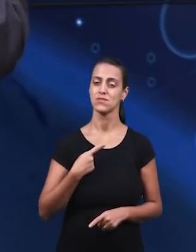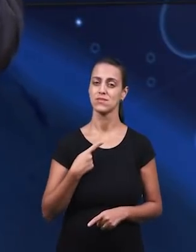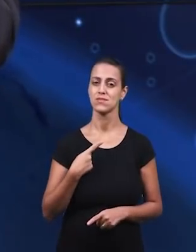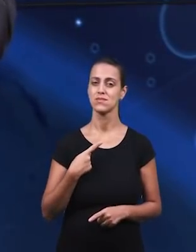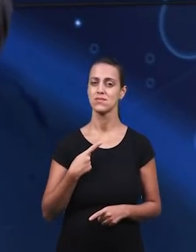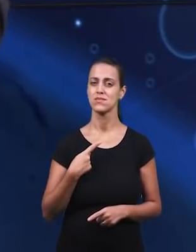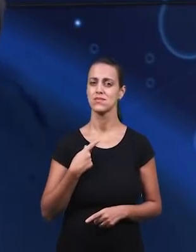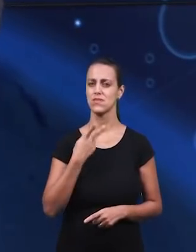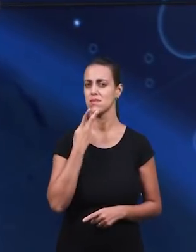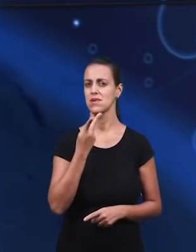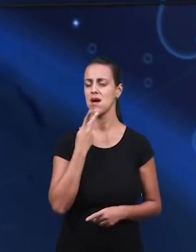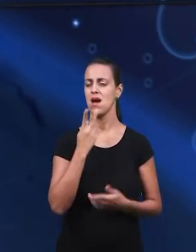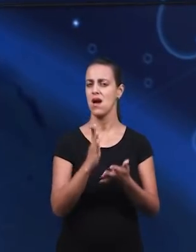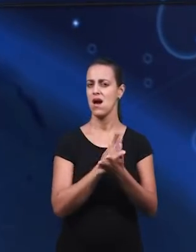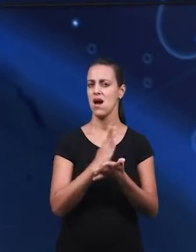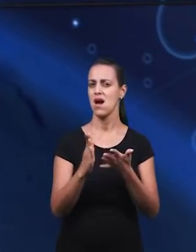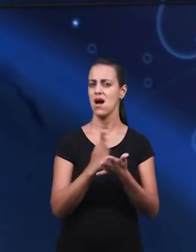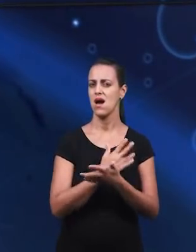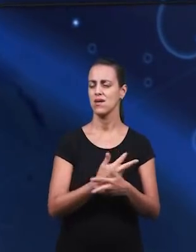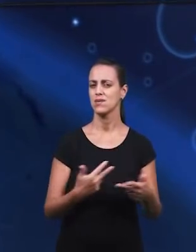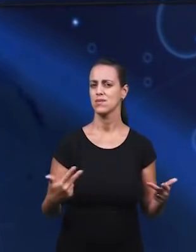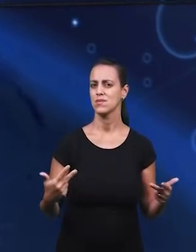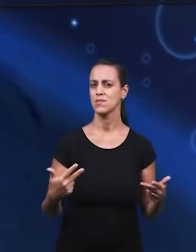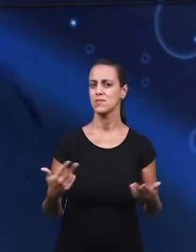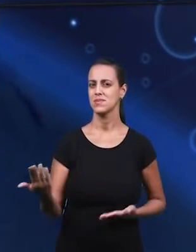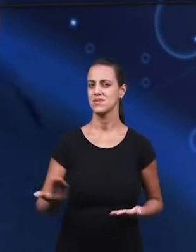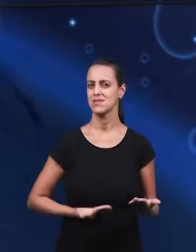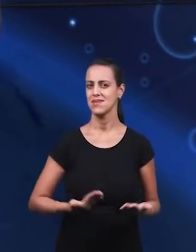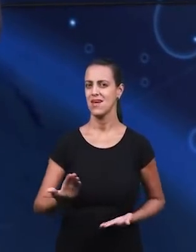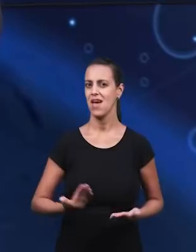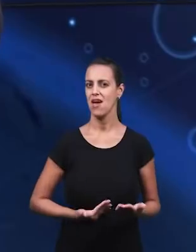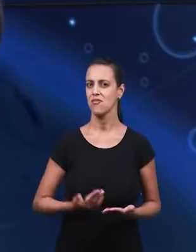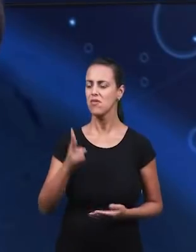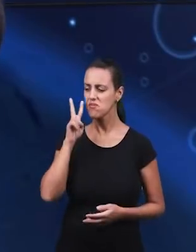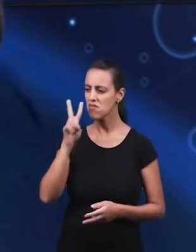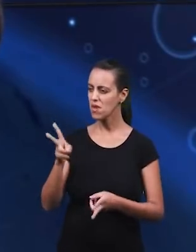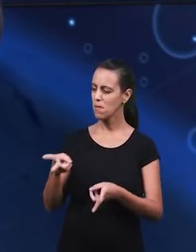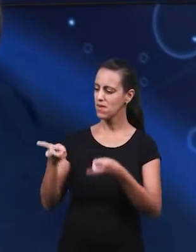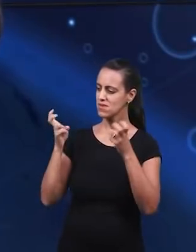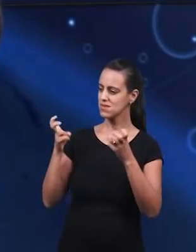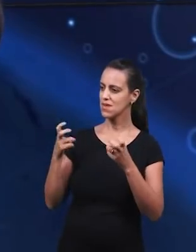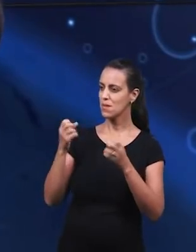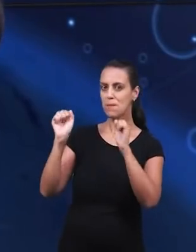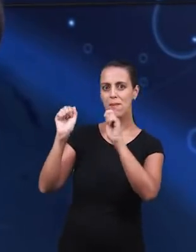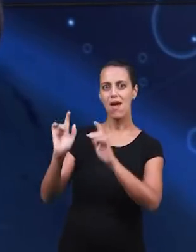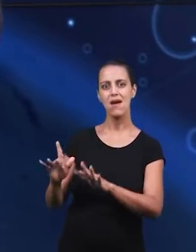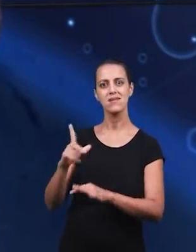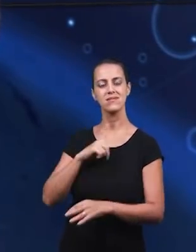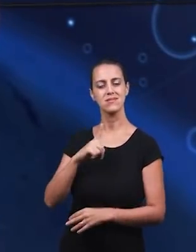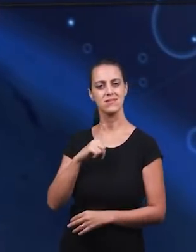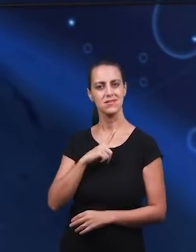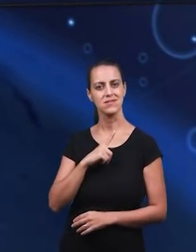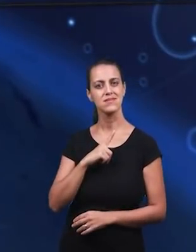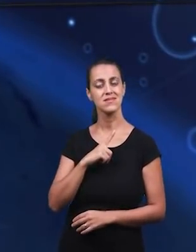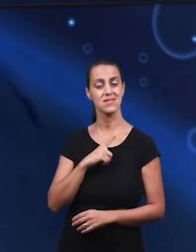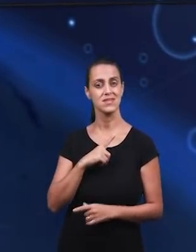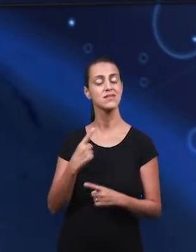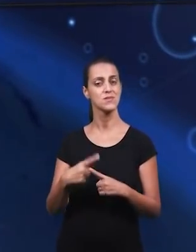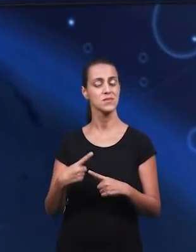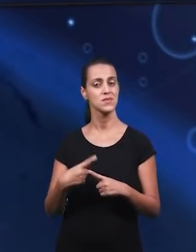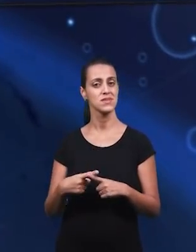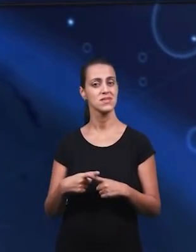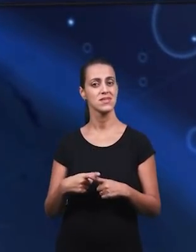irmãs que têm se participado desta reunião e tem sido uma grande bênção para a igreja, porque a igreja, pela